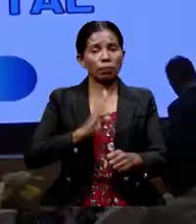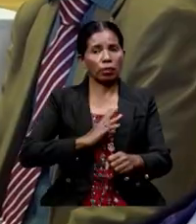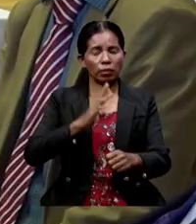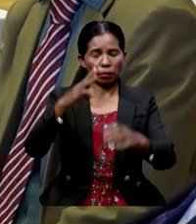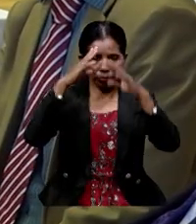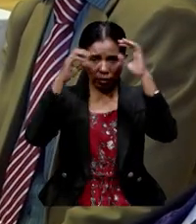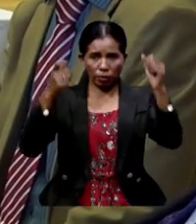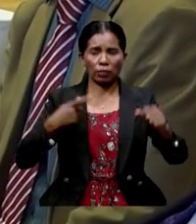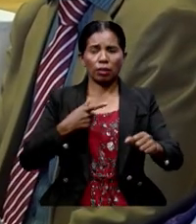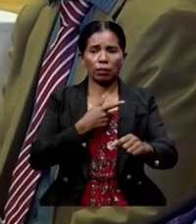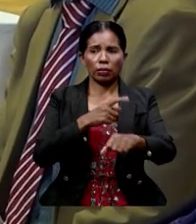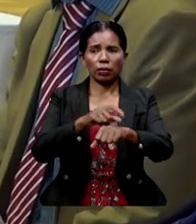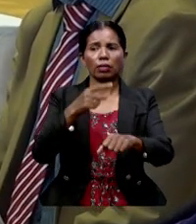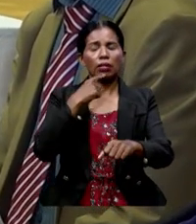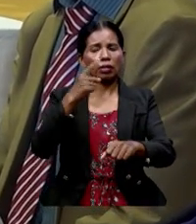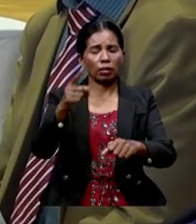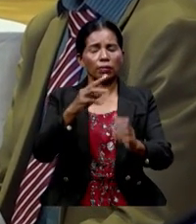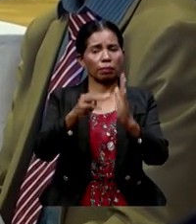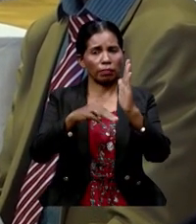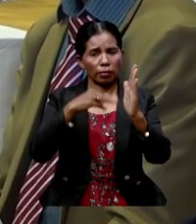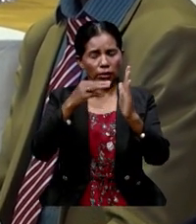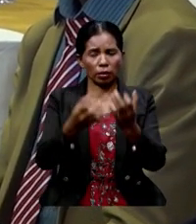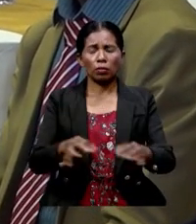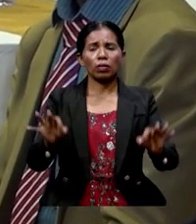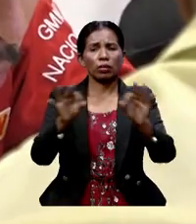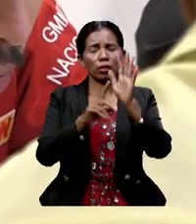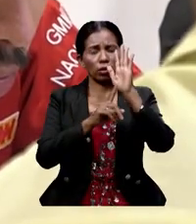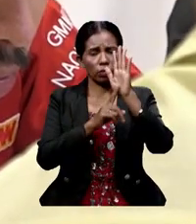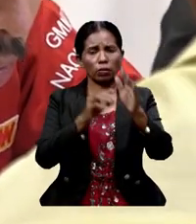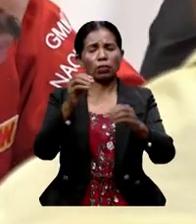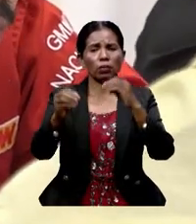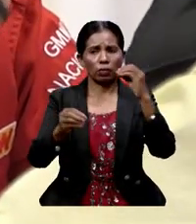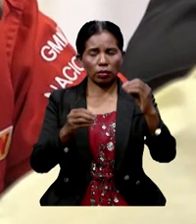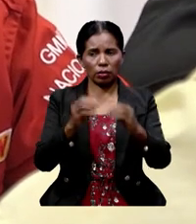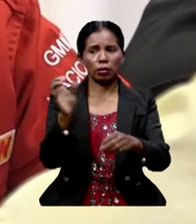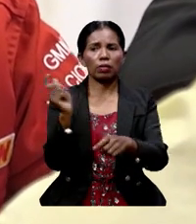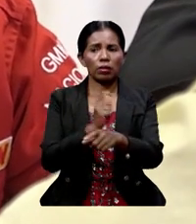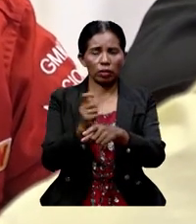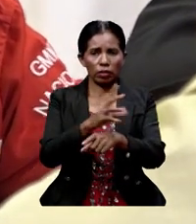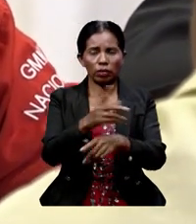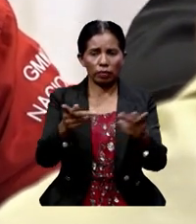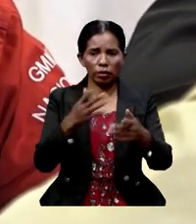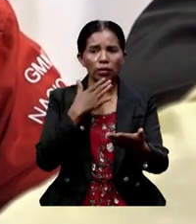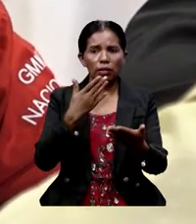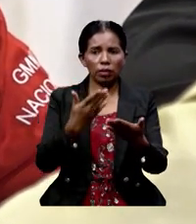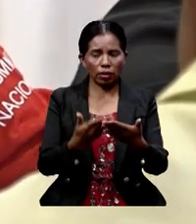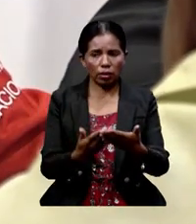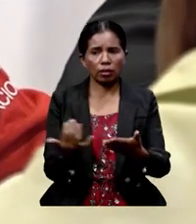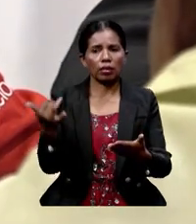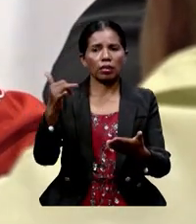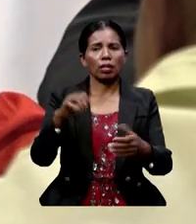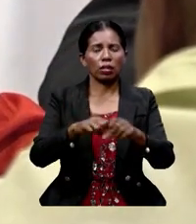Presidente do Parlamento Nacional Hateten, papel média importante a tu denuncia interesses econômicos na prática ambiental a atira, deve